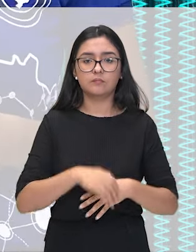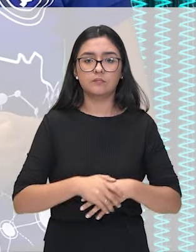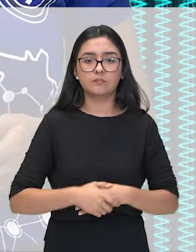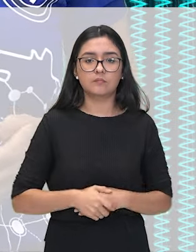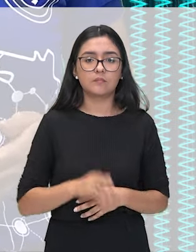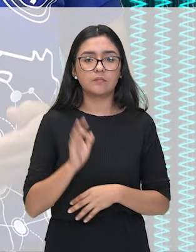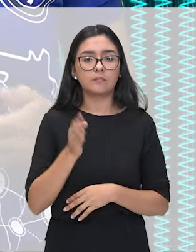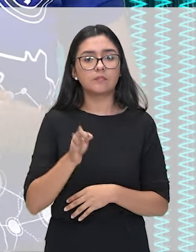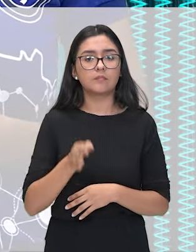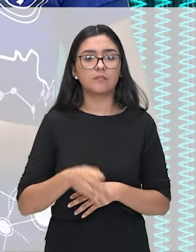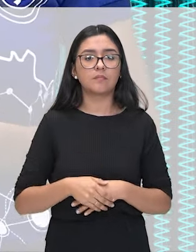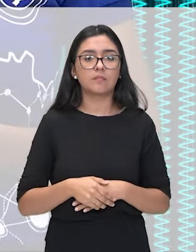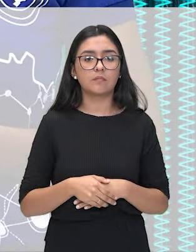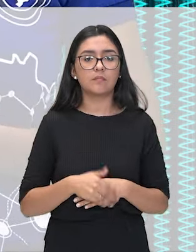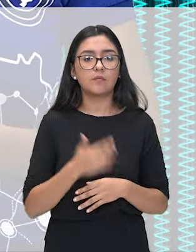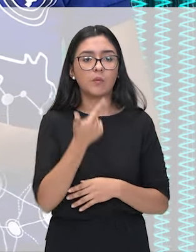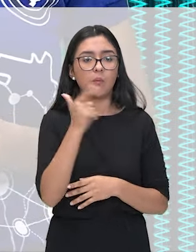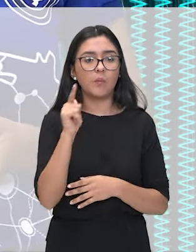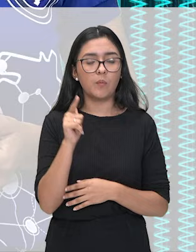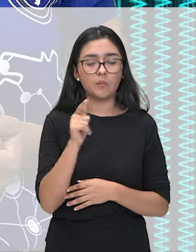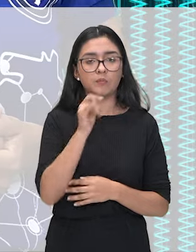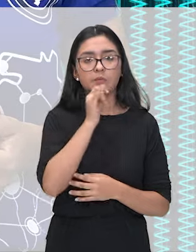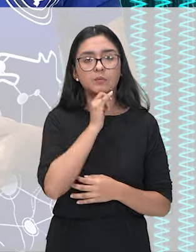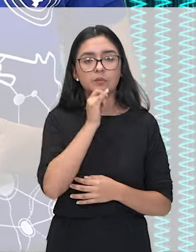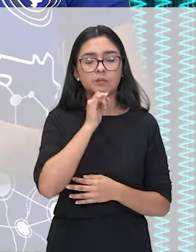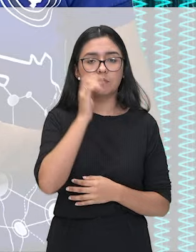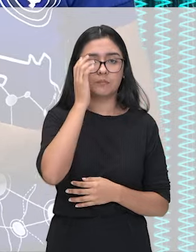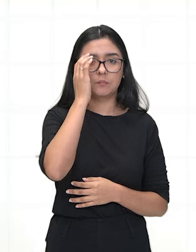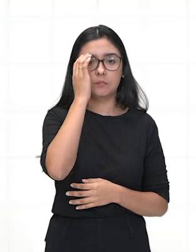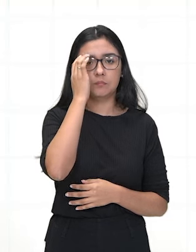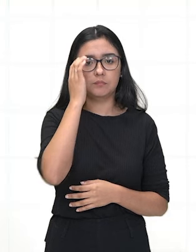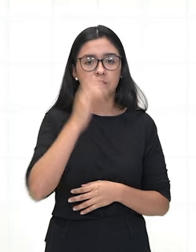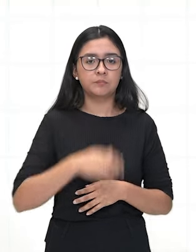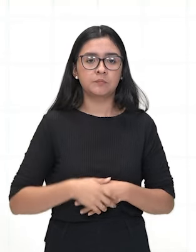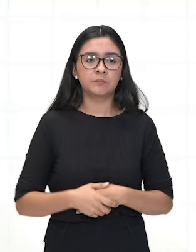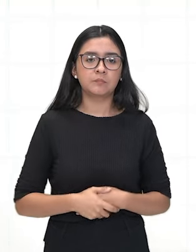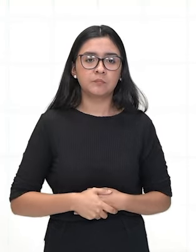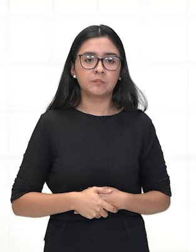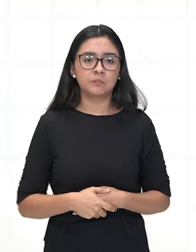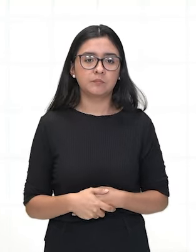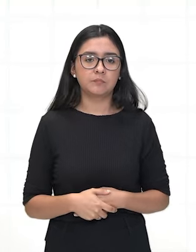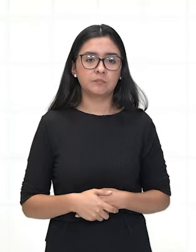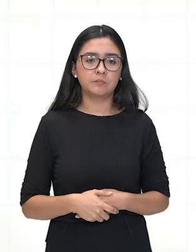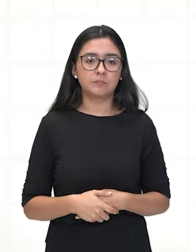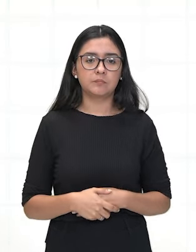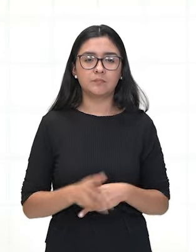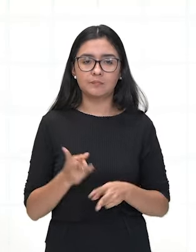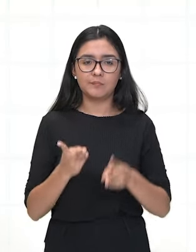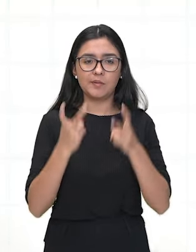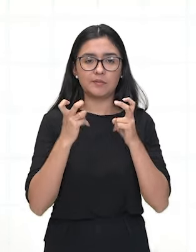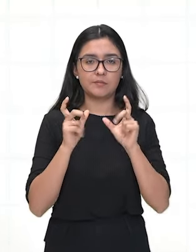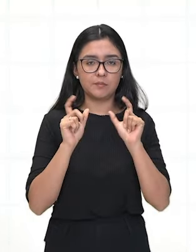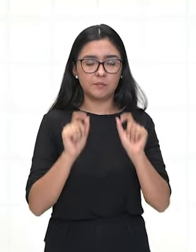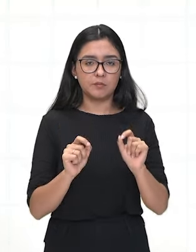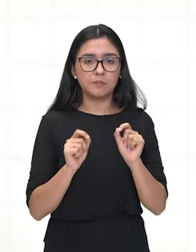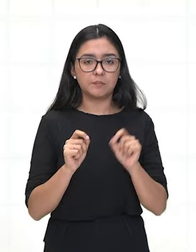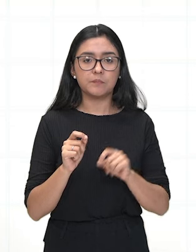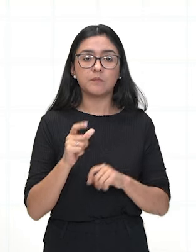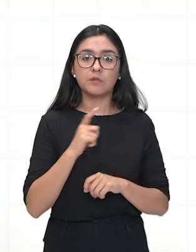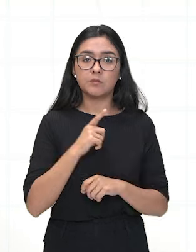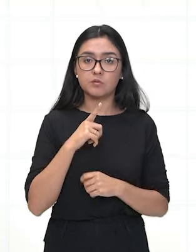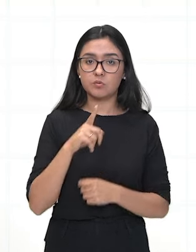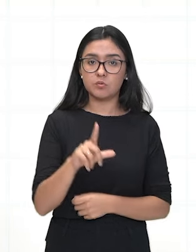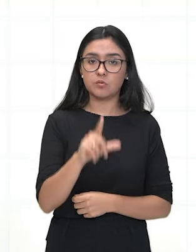certo vamos ver mais um pouquinho deste tempo verbal Então olha só a gente pegou